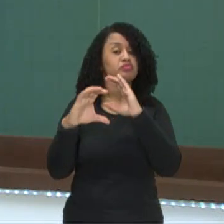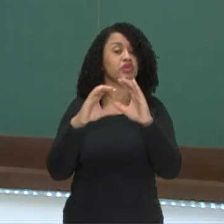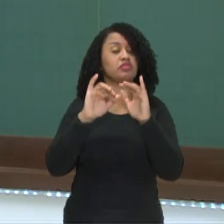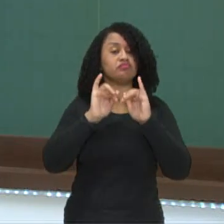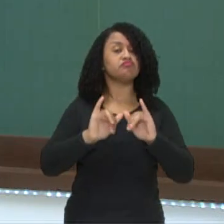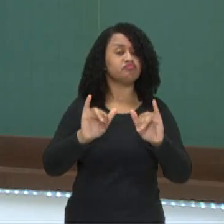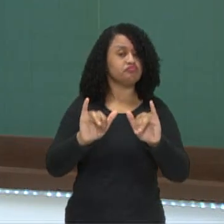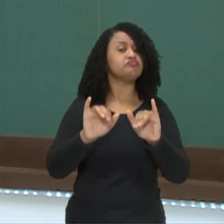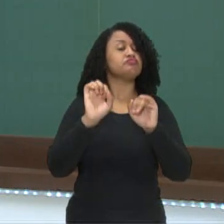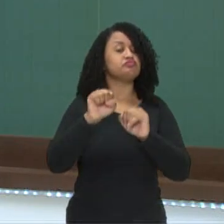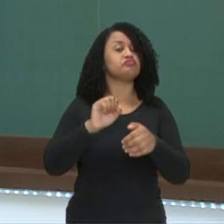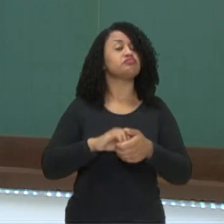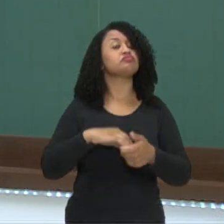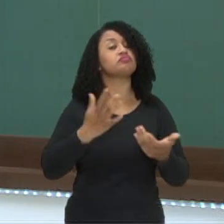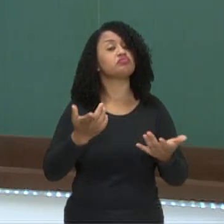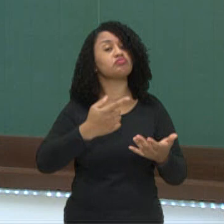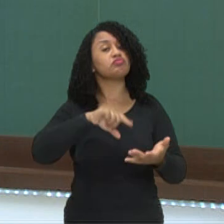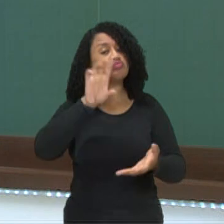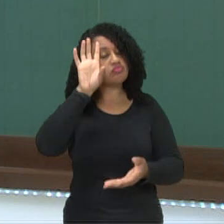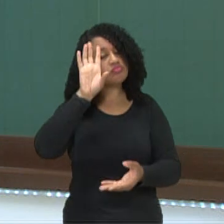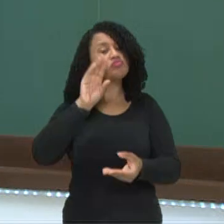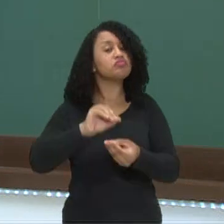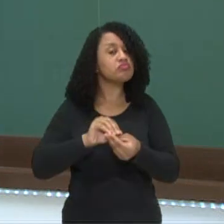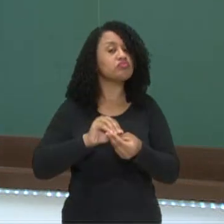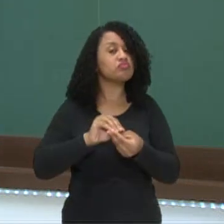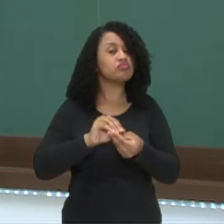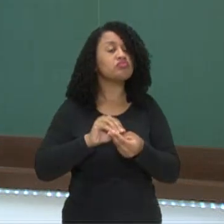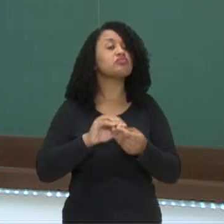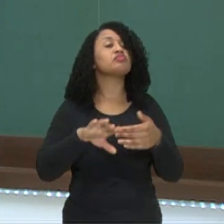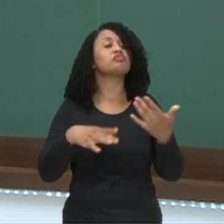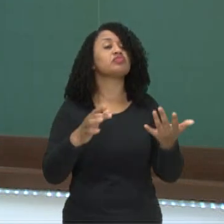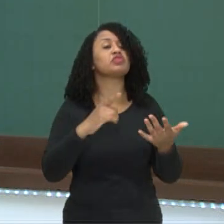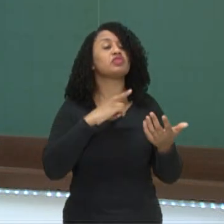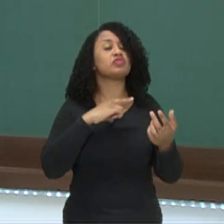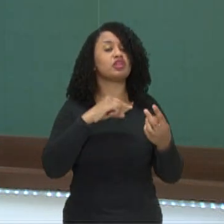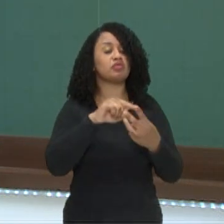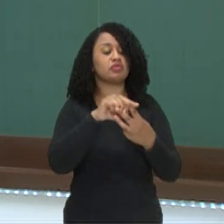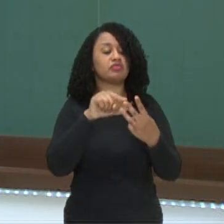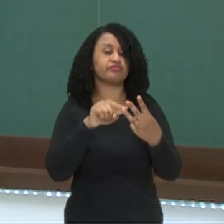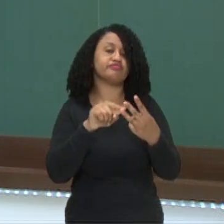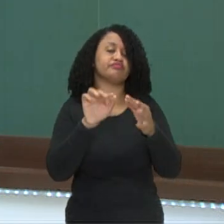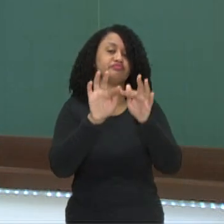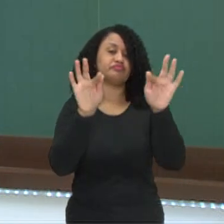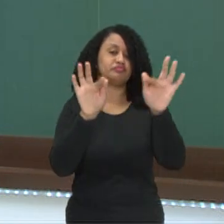Então, compreendemos a mensagem. Então, temos 3 frases aqui.